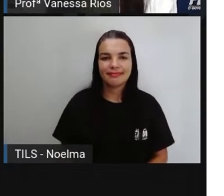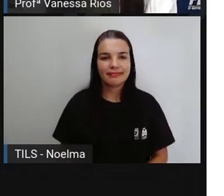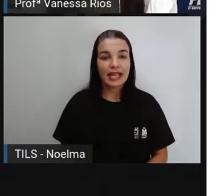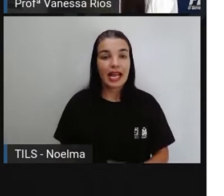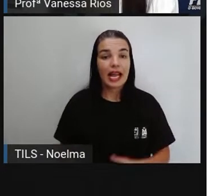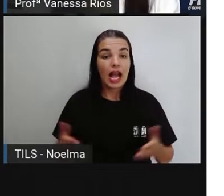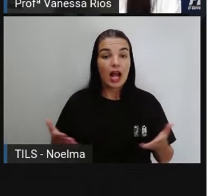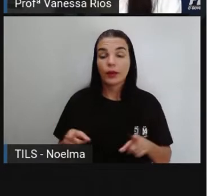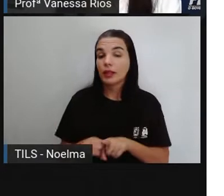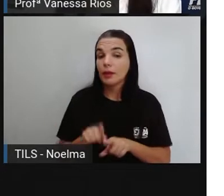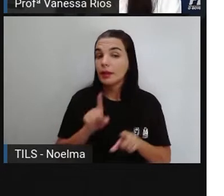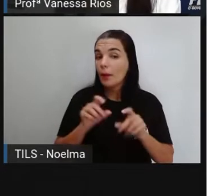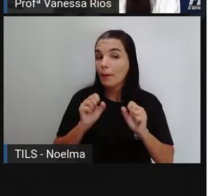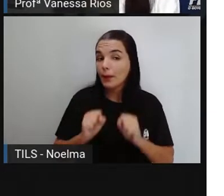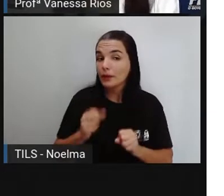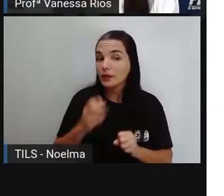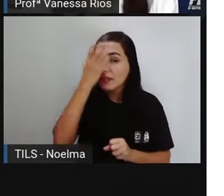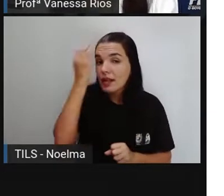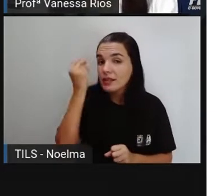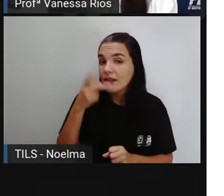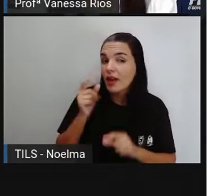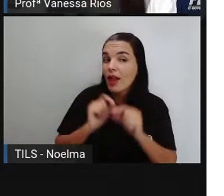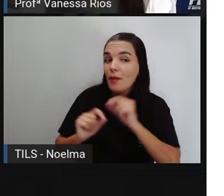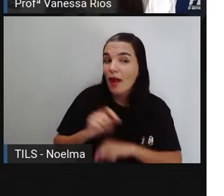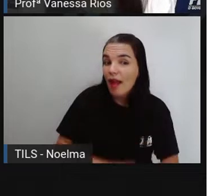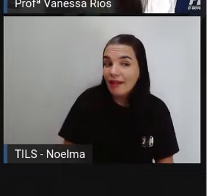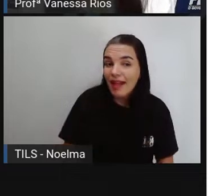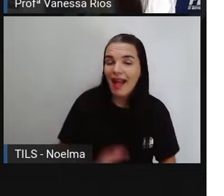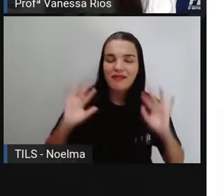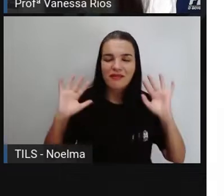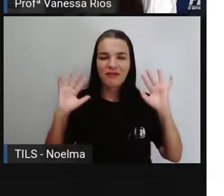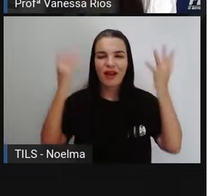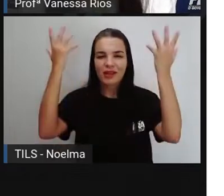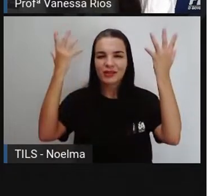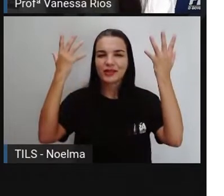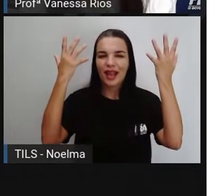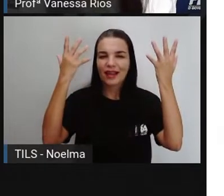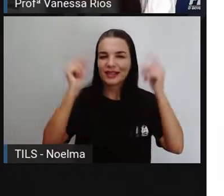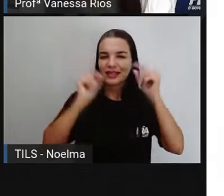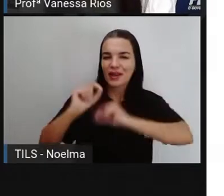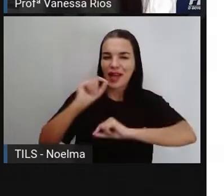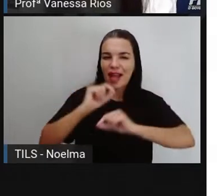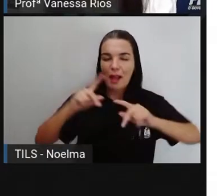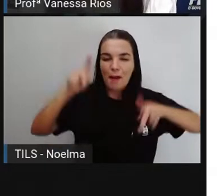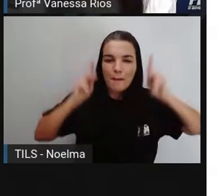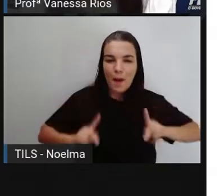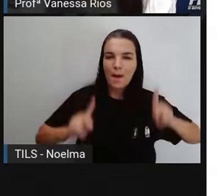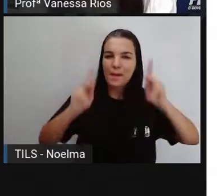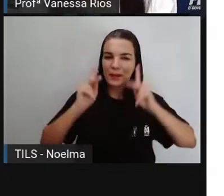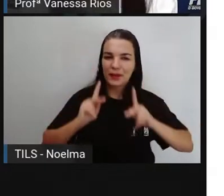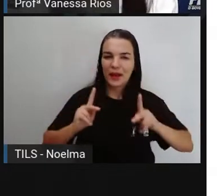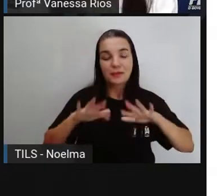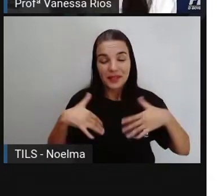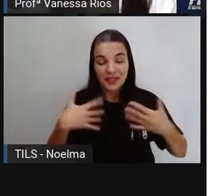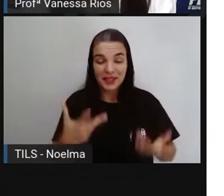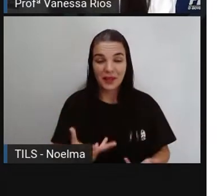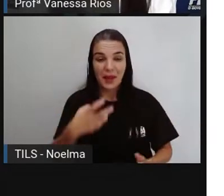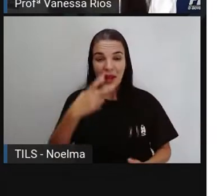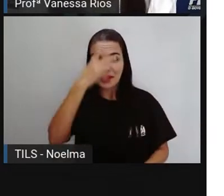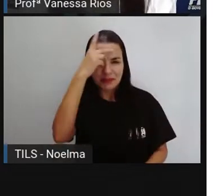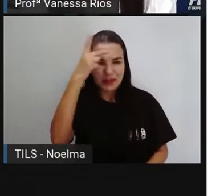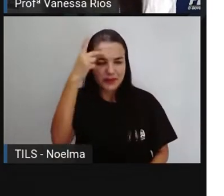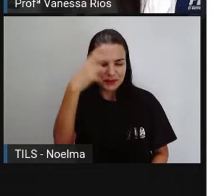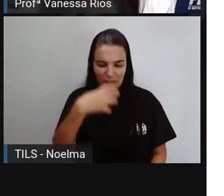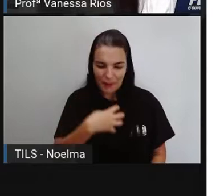E a gente não pode deixar de falar também das festas populares, né? O baiano é um povo festeiro, é um povo